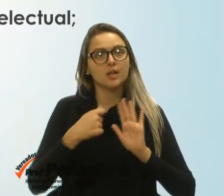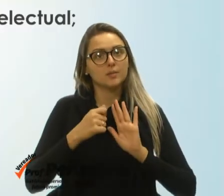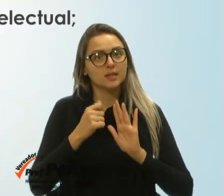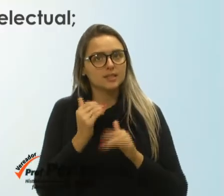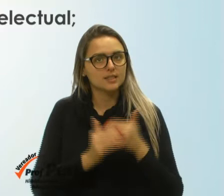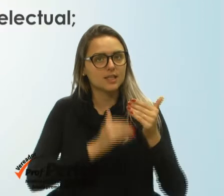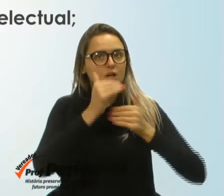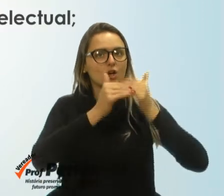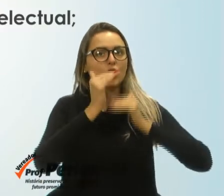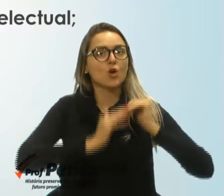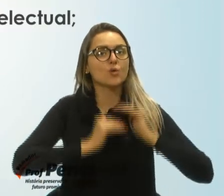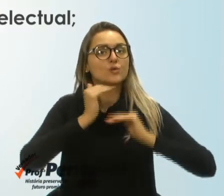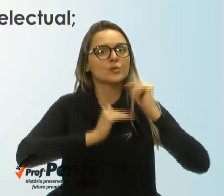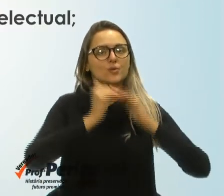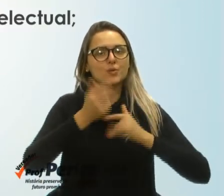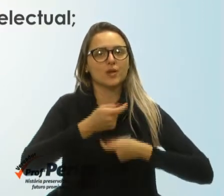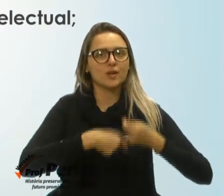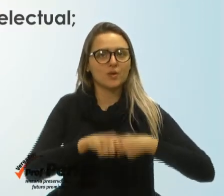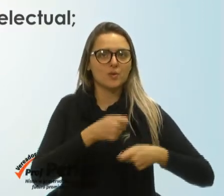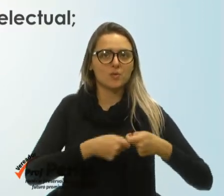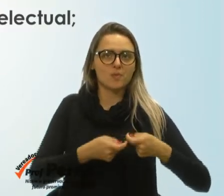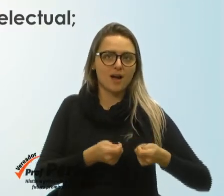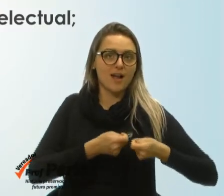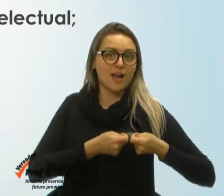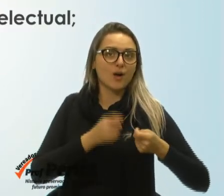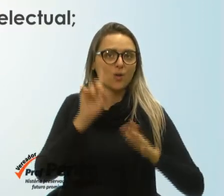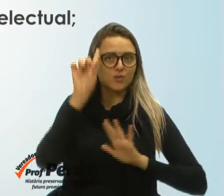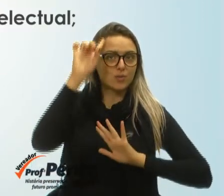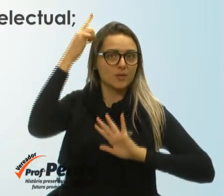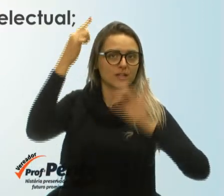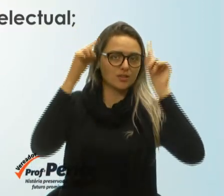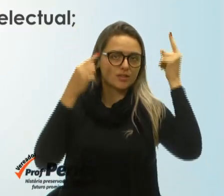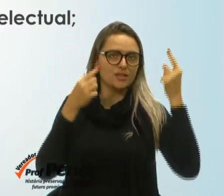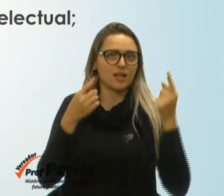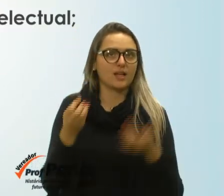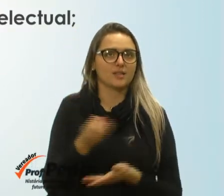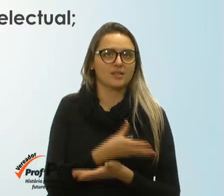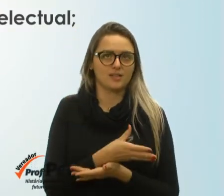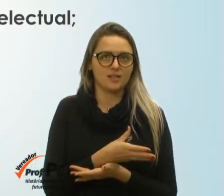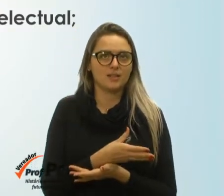economia criativa. E o que ele coloca é o seguinte, que